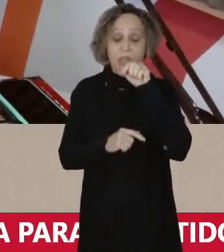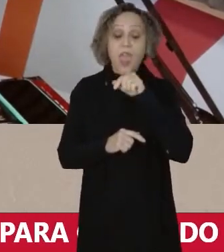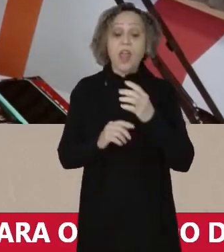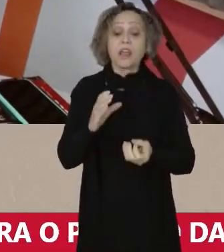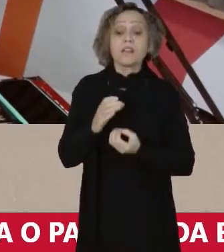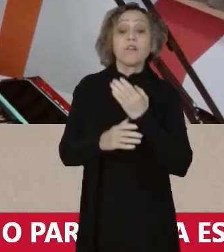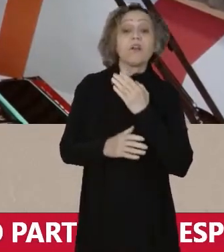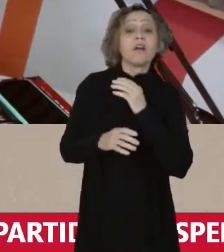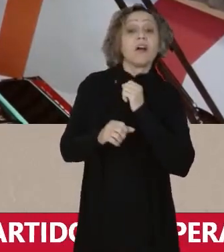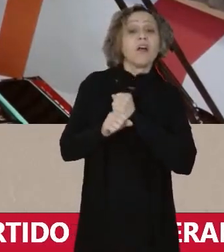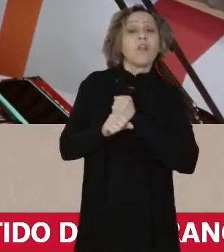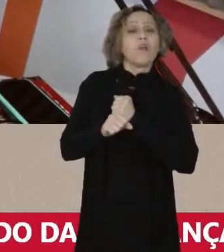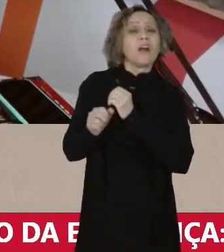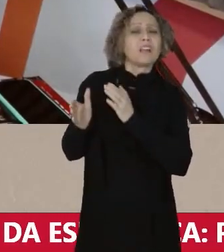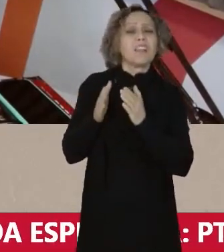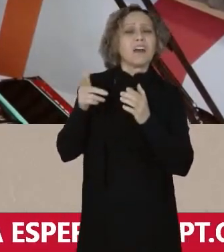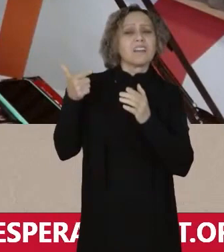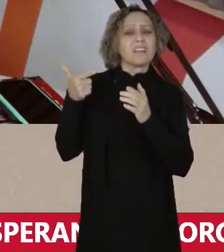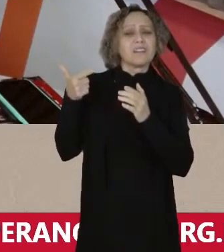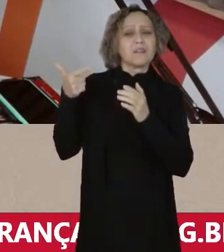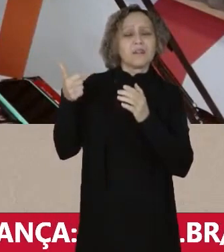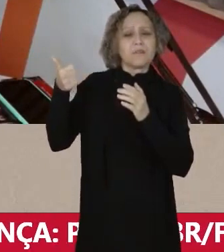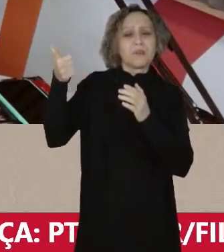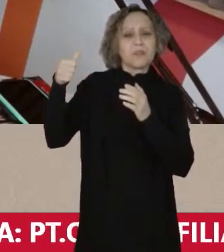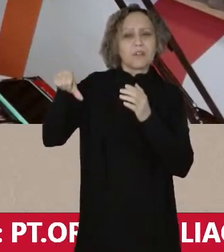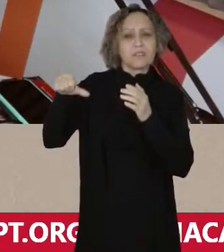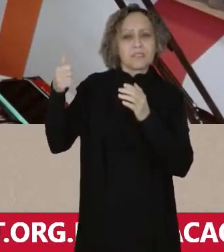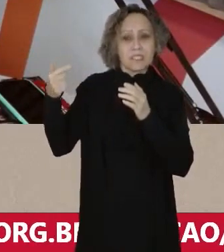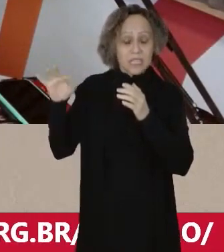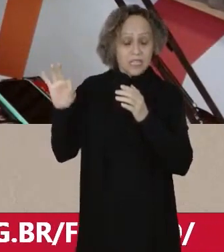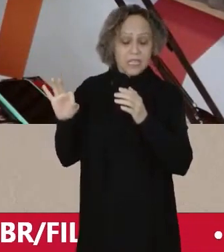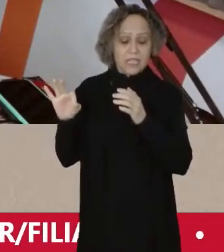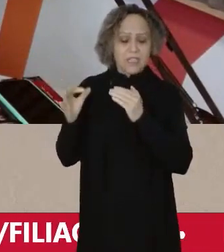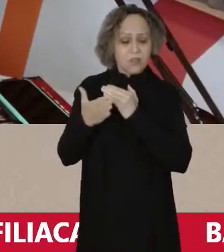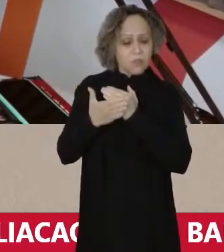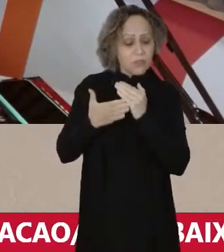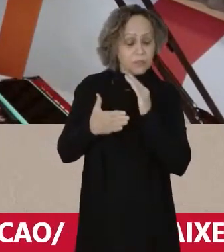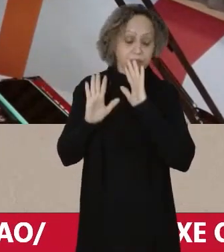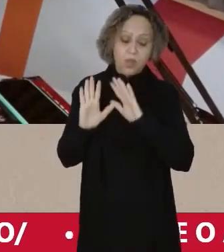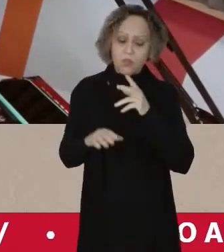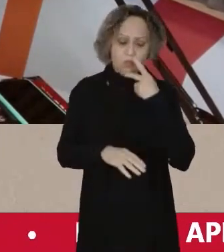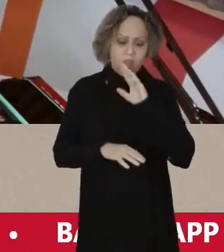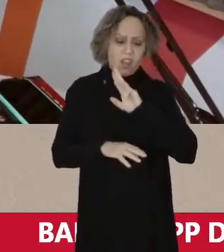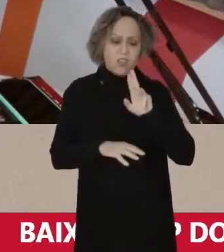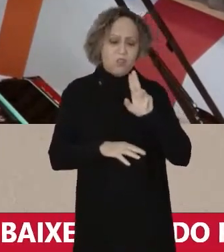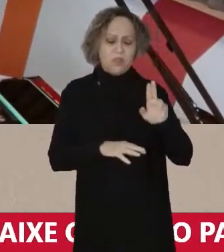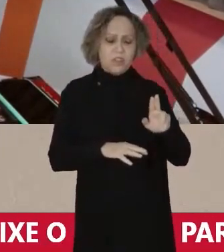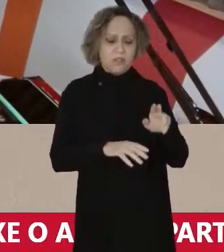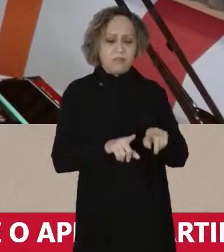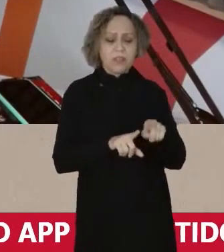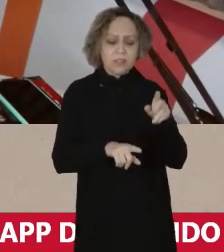de 70 e está dentro do neopentecostalismo. Eu não quero citar nomes, sabe? Mas eu quero dizer